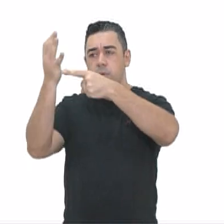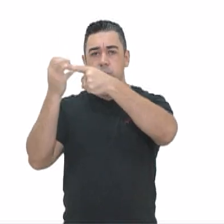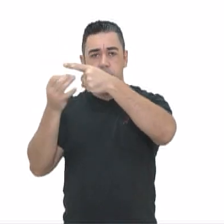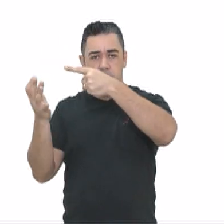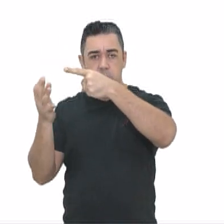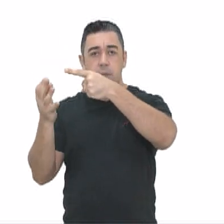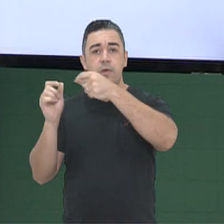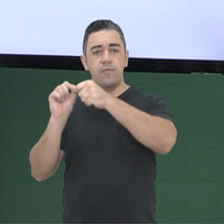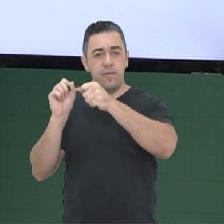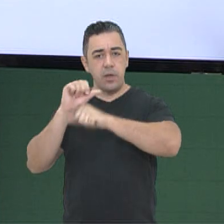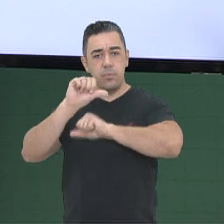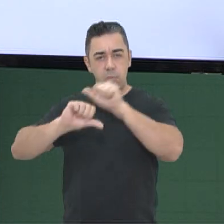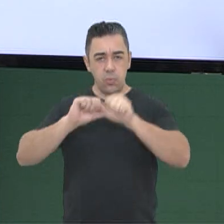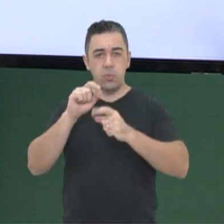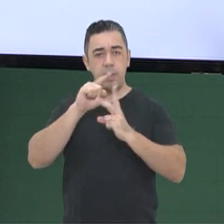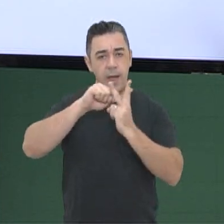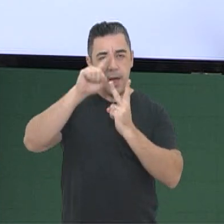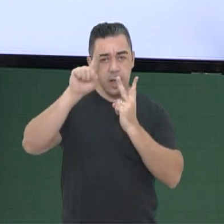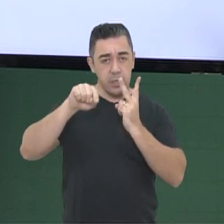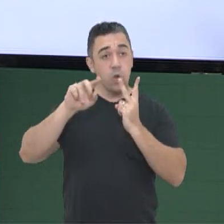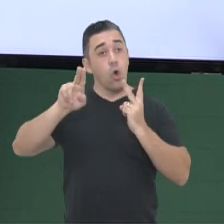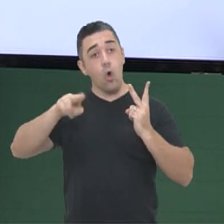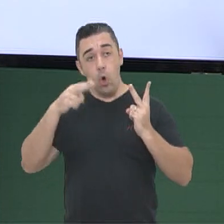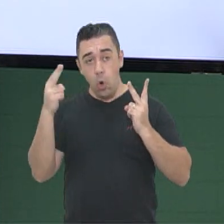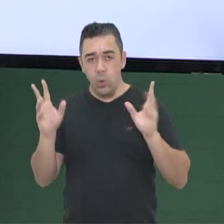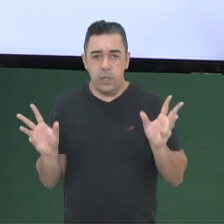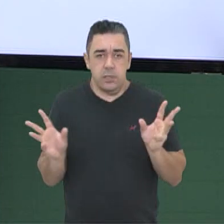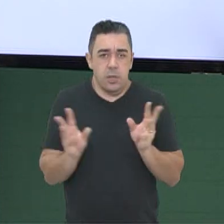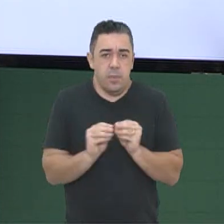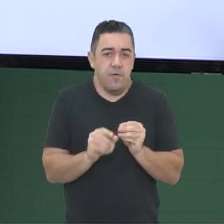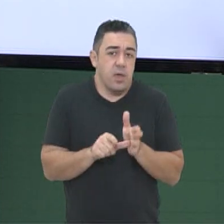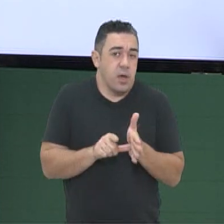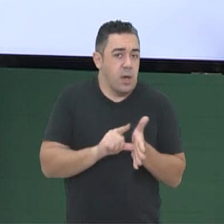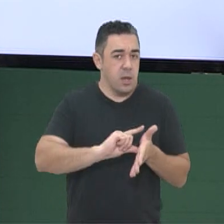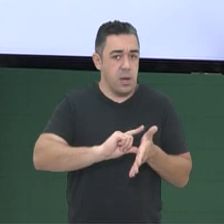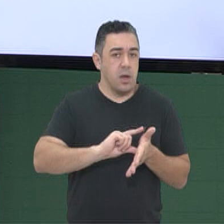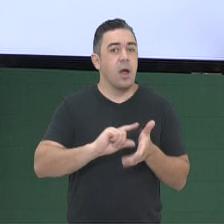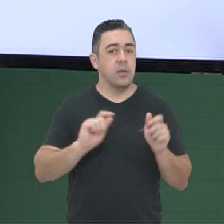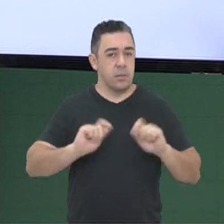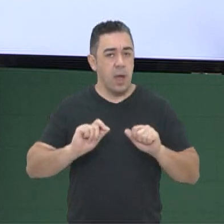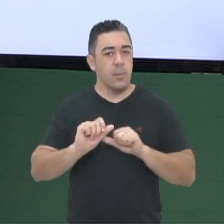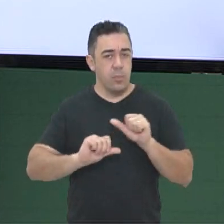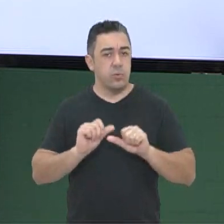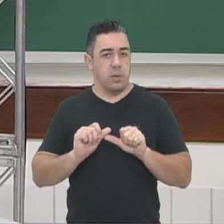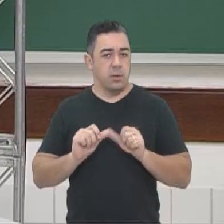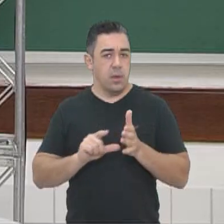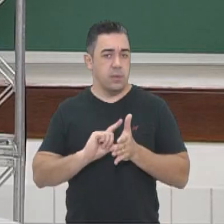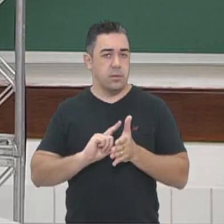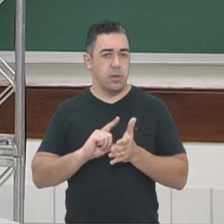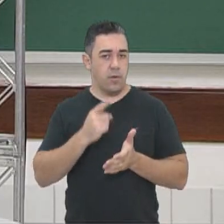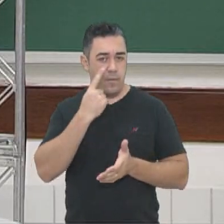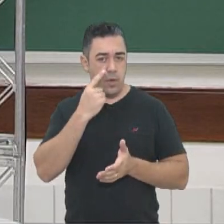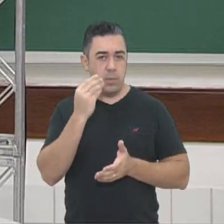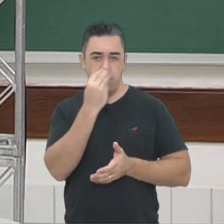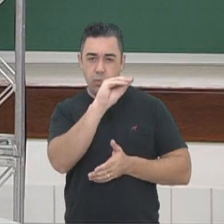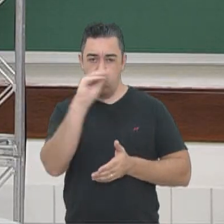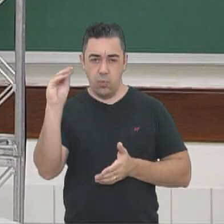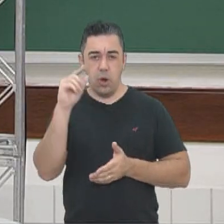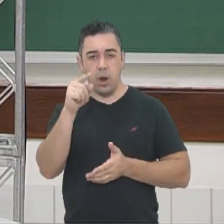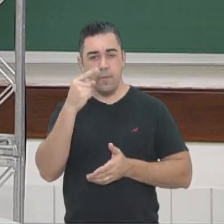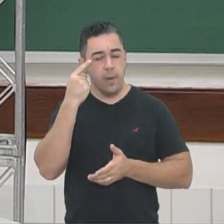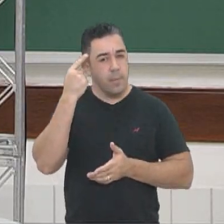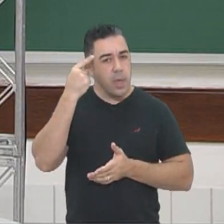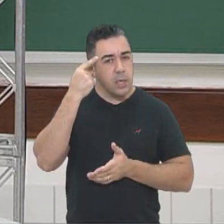raiz, tá? Isso, ou você pode simplificar antes de transformar, também funciona, tá? Vou colocar aqui o exercício para a